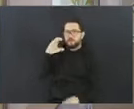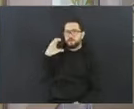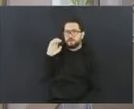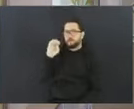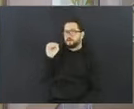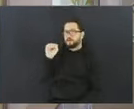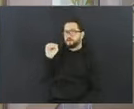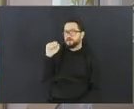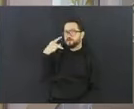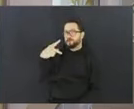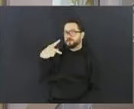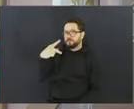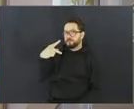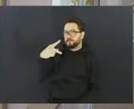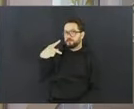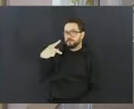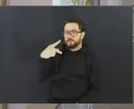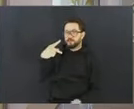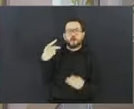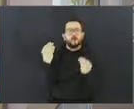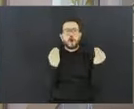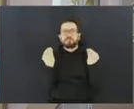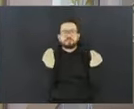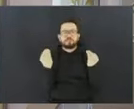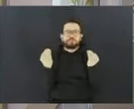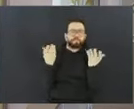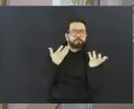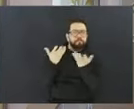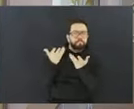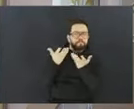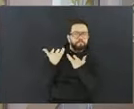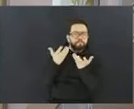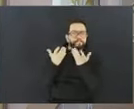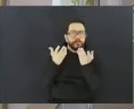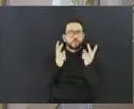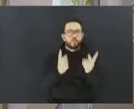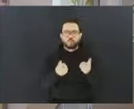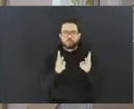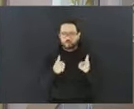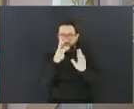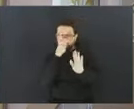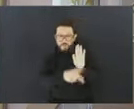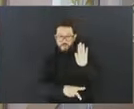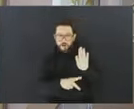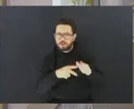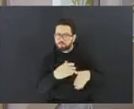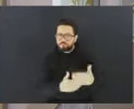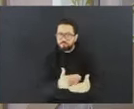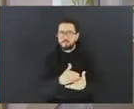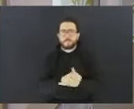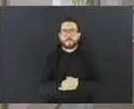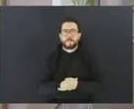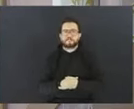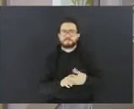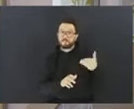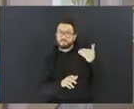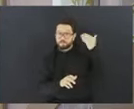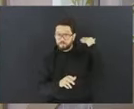o melhor caminho para dar prosseguimento a esse projeto. Ele já nos passou, naquela oportunidade, já no início de